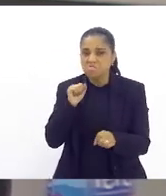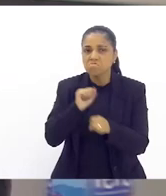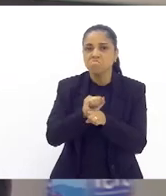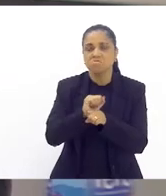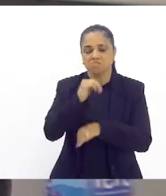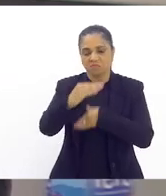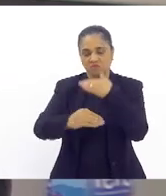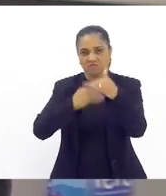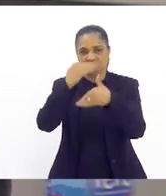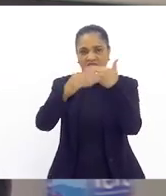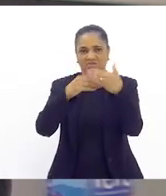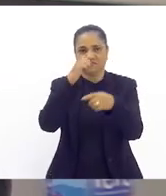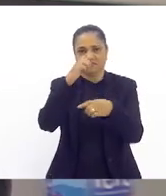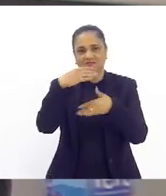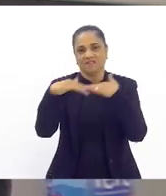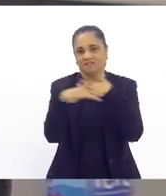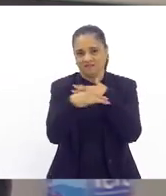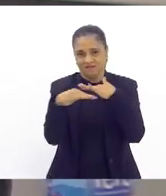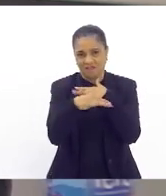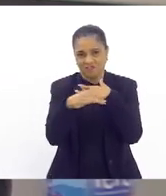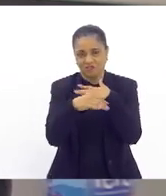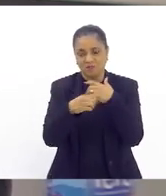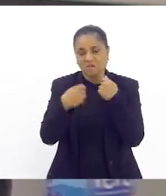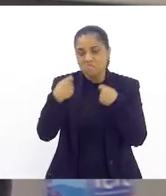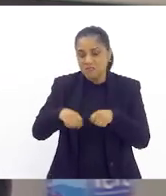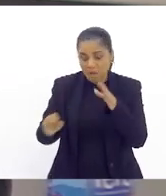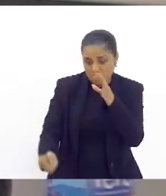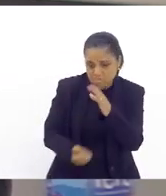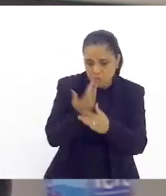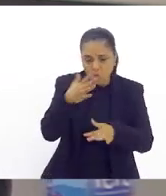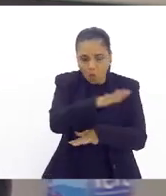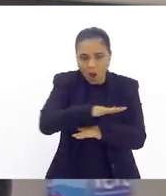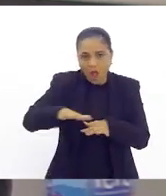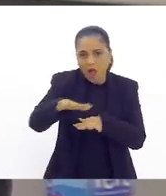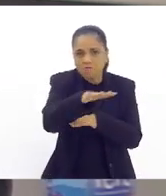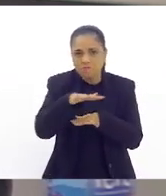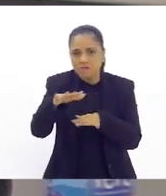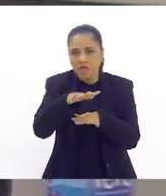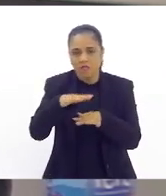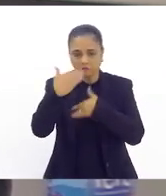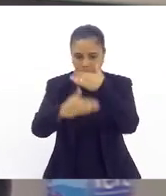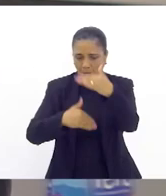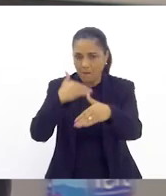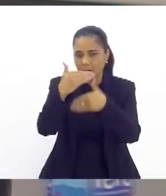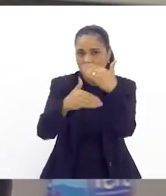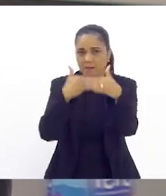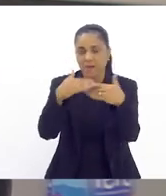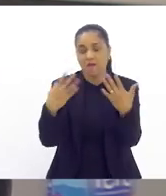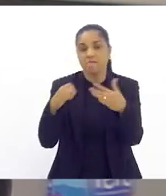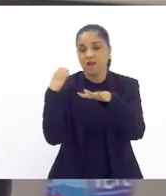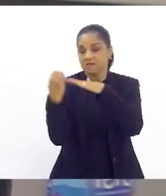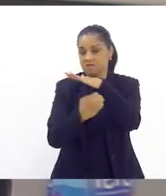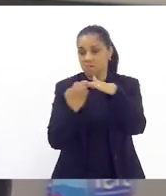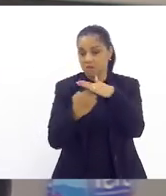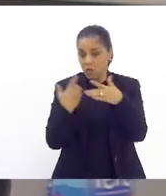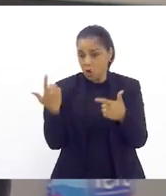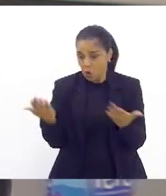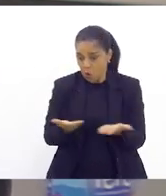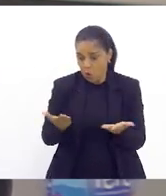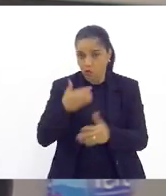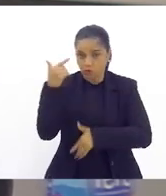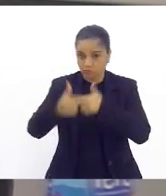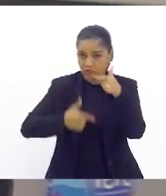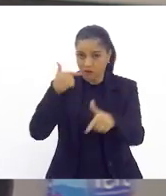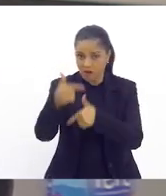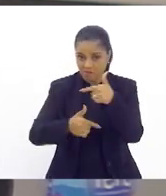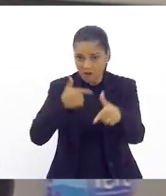precisa criar um ambiente de negócio favorável para que as empresas que estão hoje trabalhando que